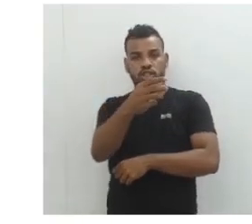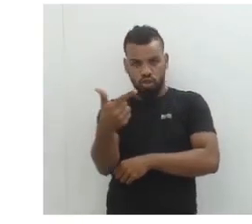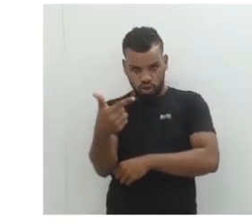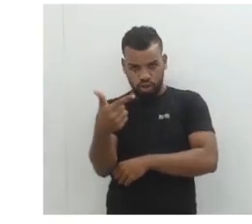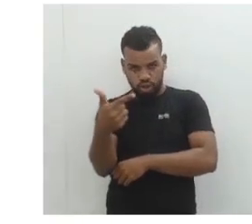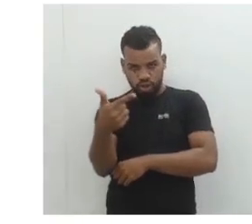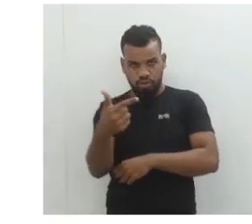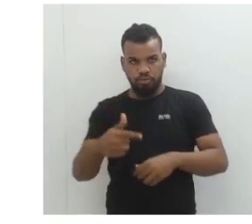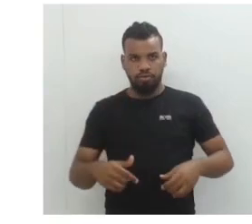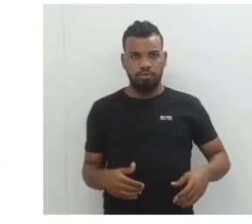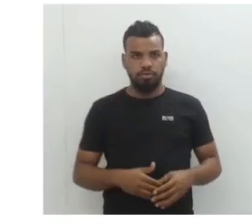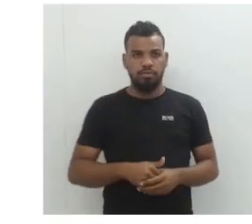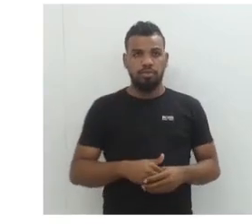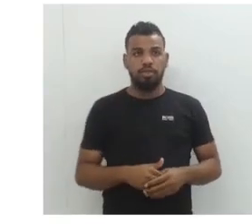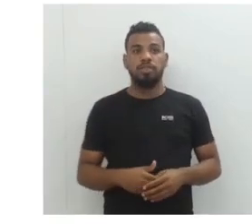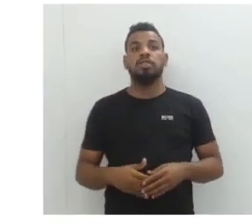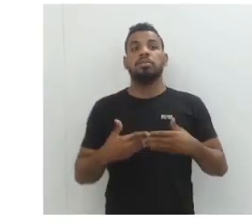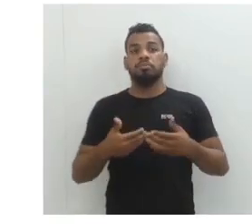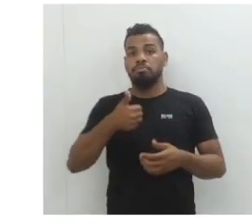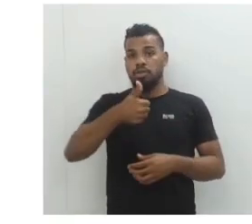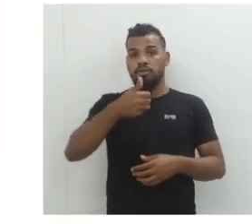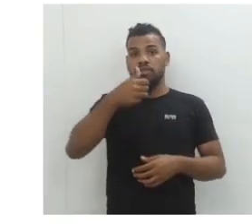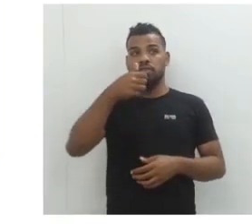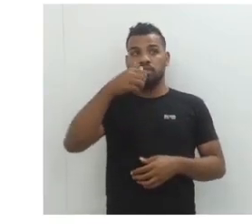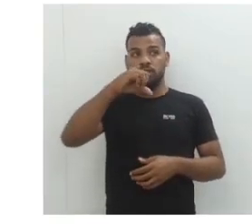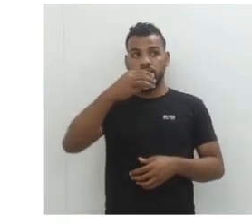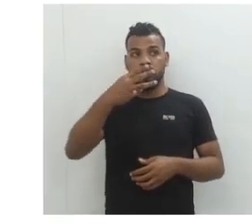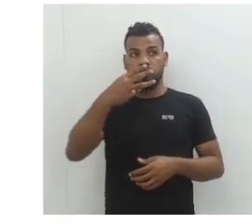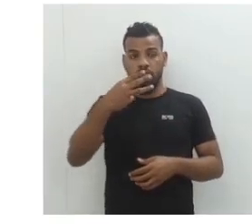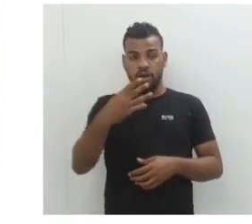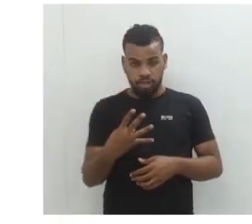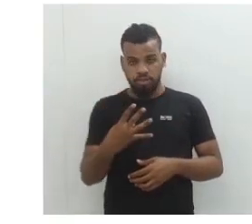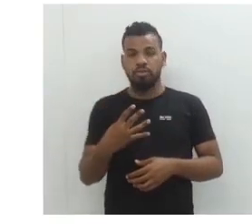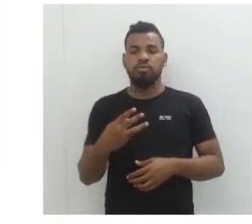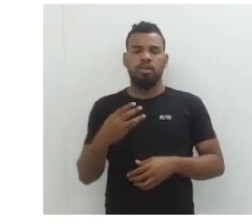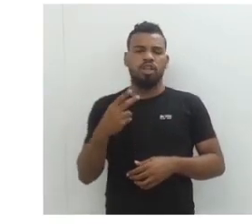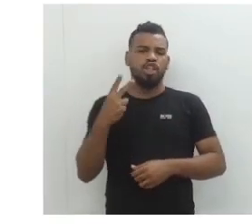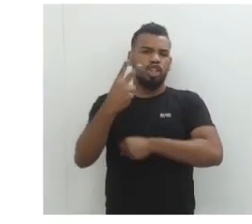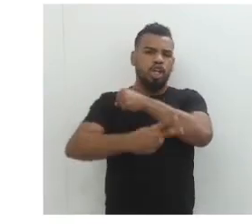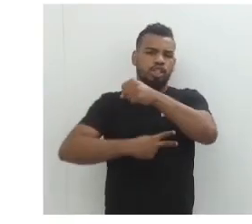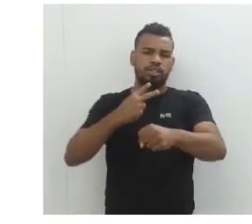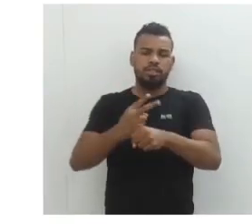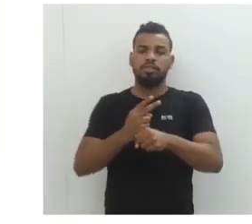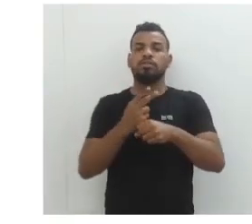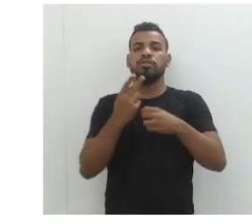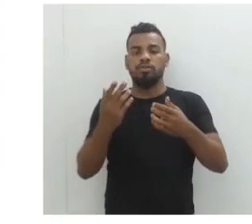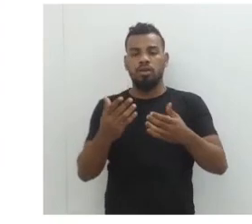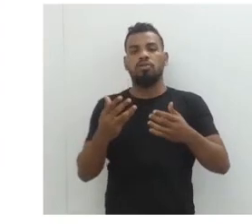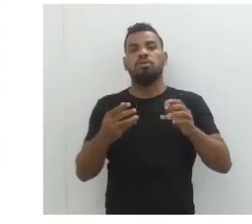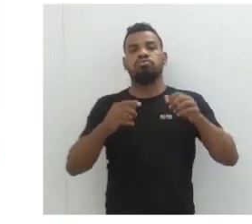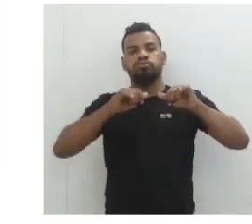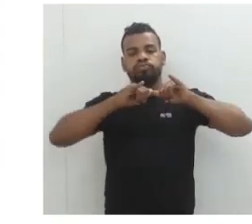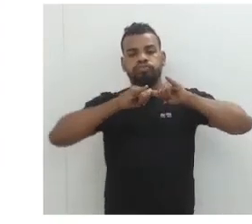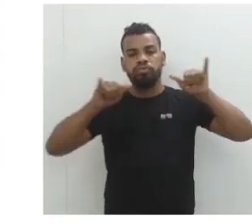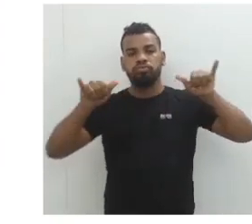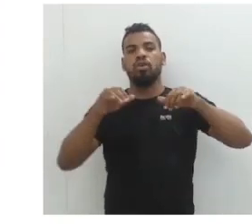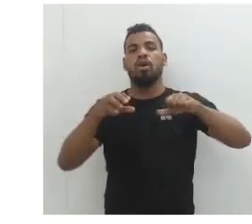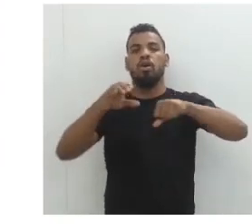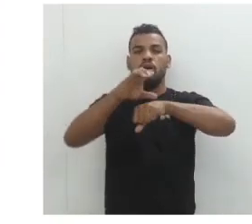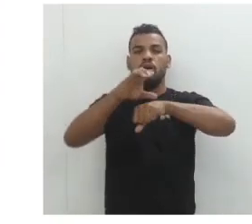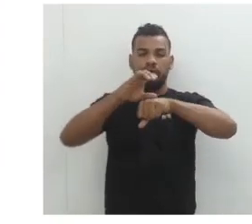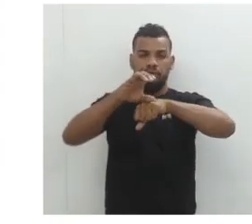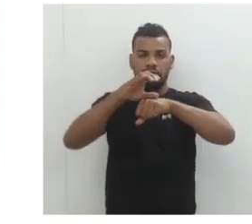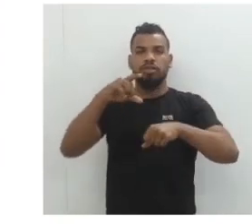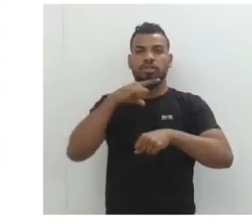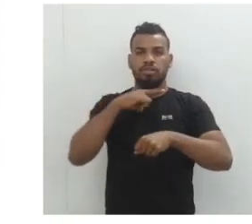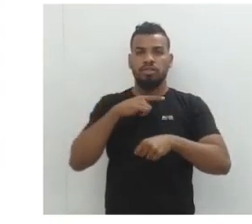1932. Já em 1934, 2 anos depois, é promulgada a Constituição,